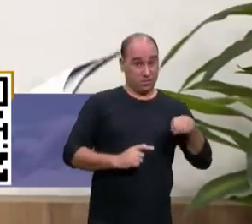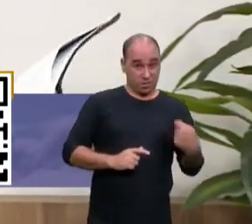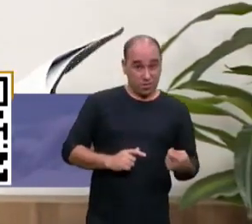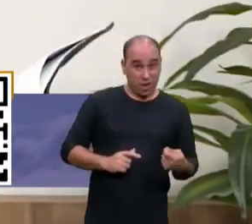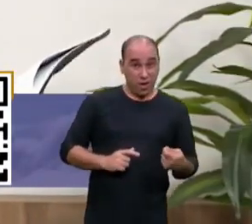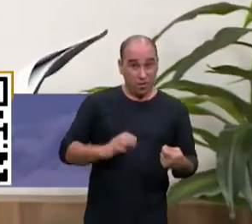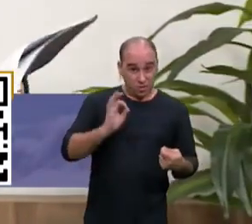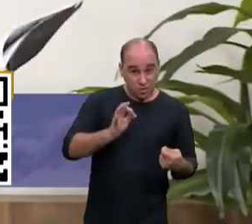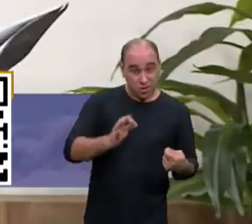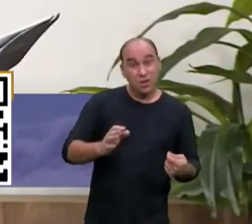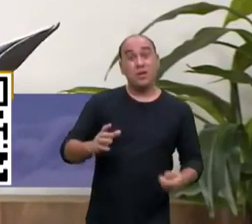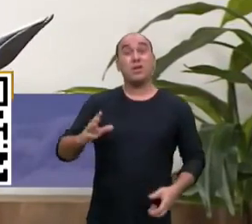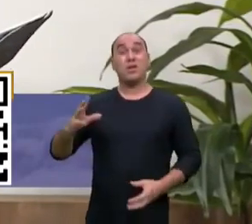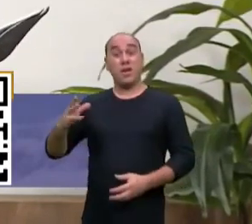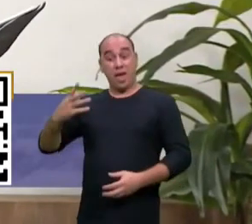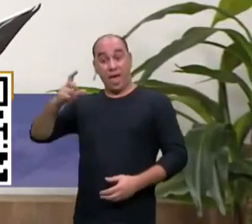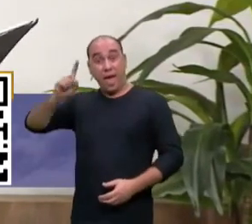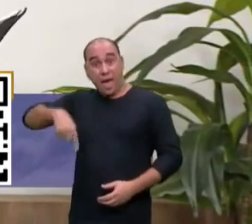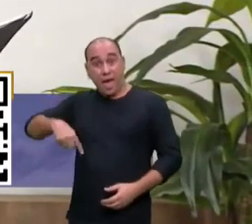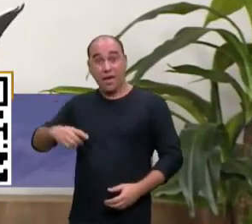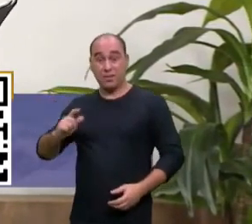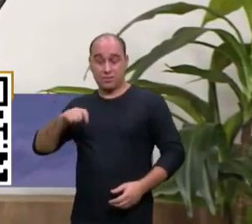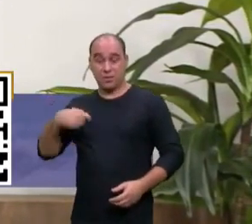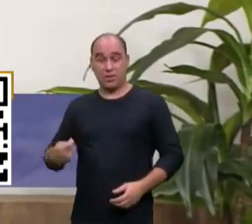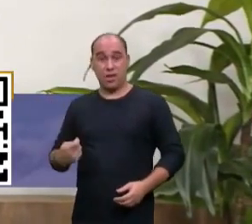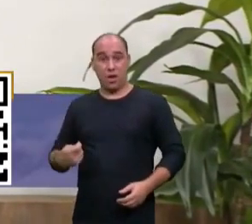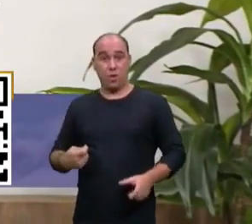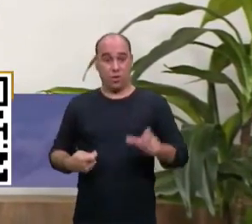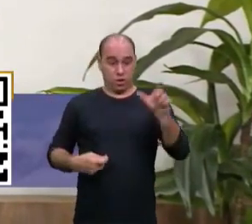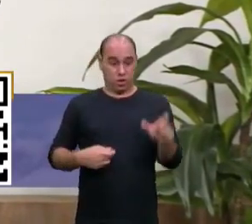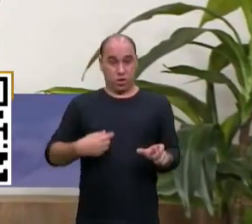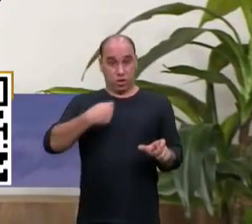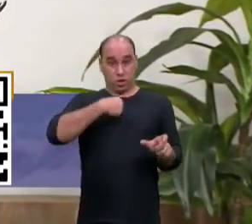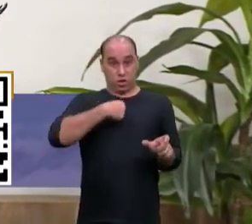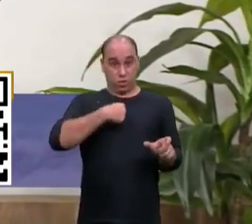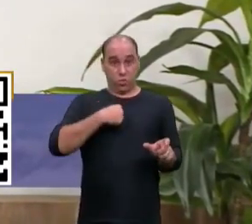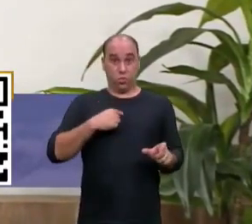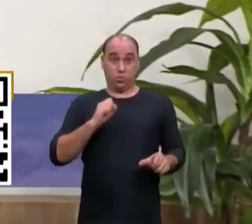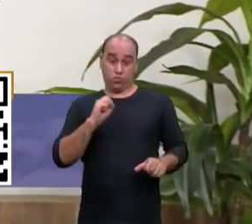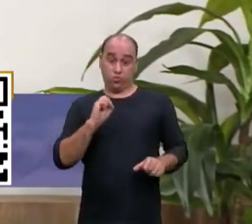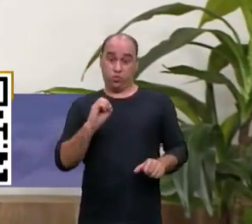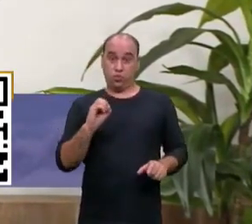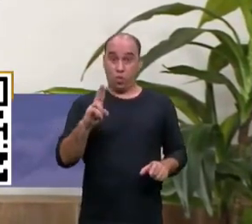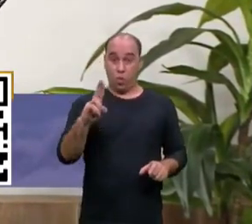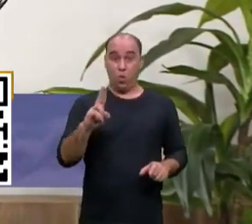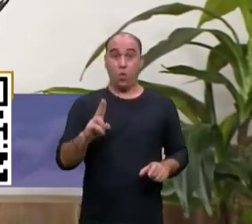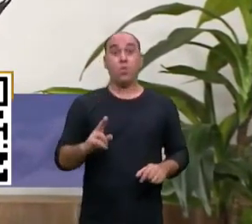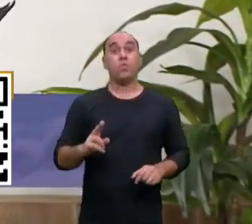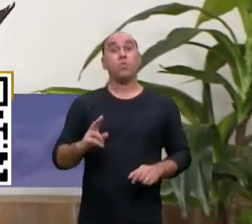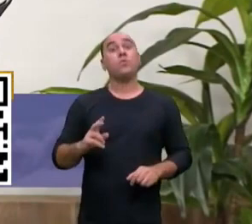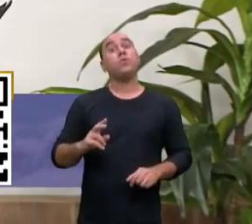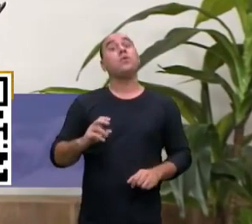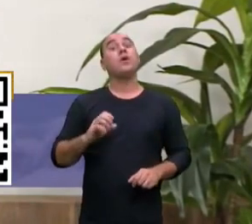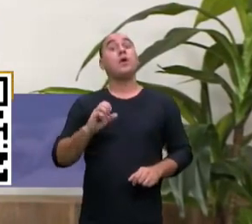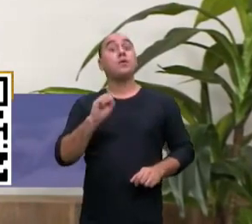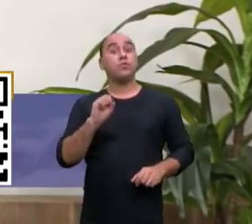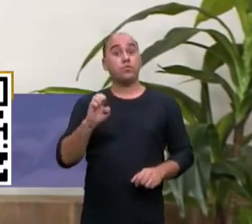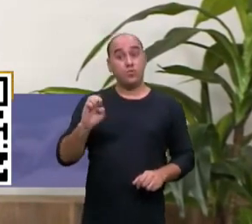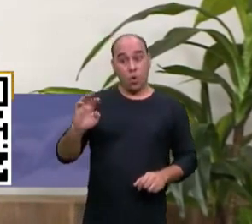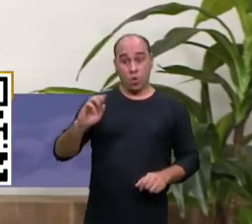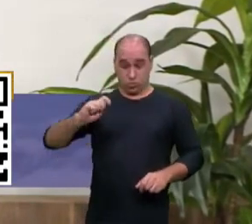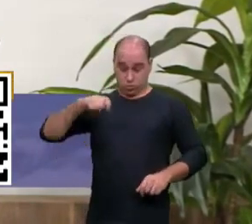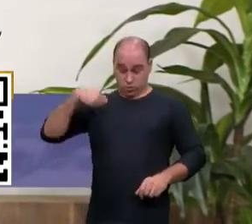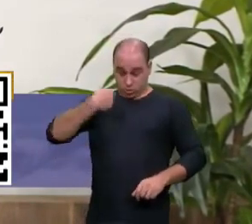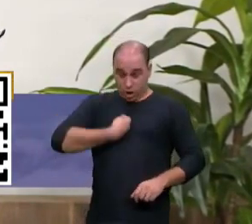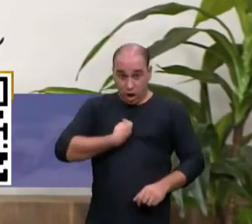passou a ser portanto eu sou tu és ele é nós somos perto então eu